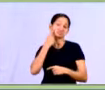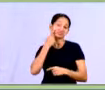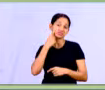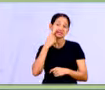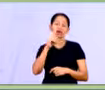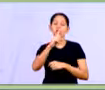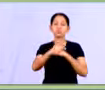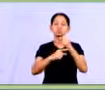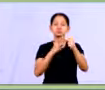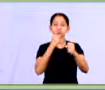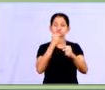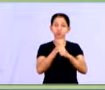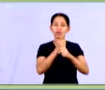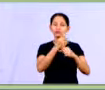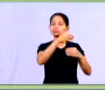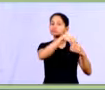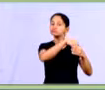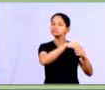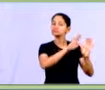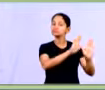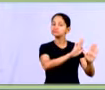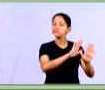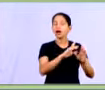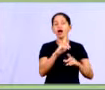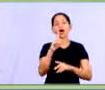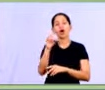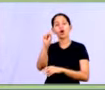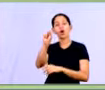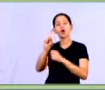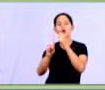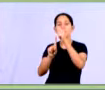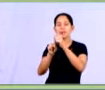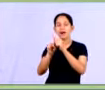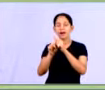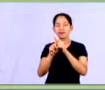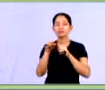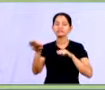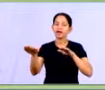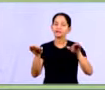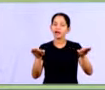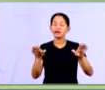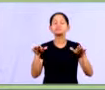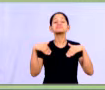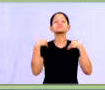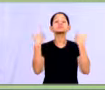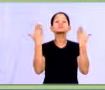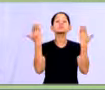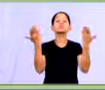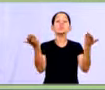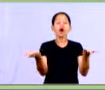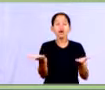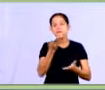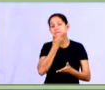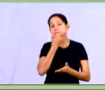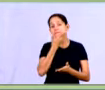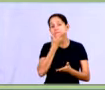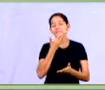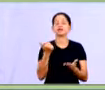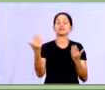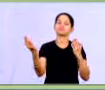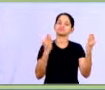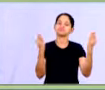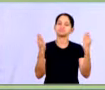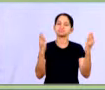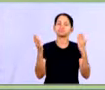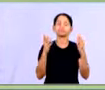1 ano e a outra por 8 meses e você quer saber qual das duas é mais vantajosa, trazer o seu investimento